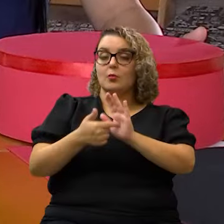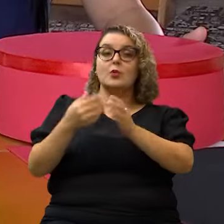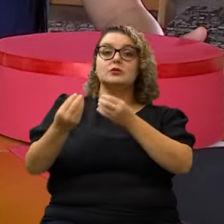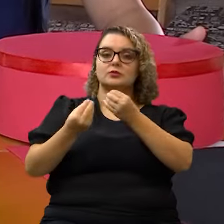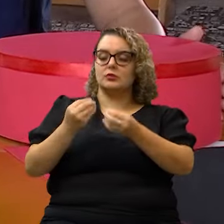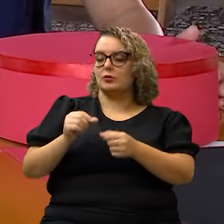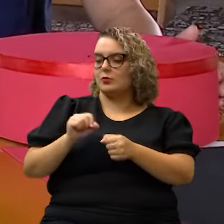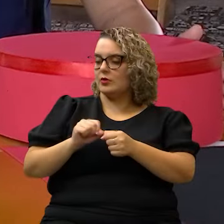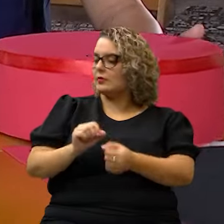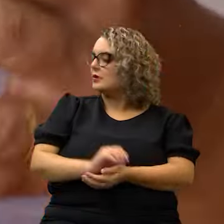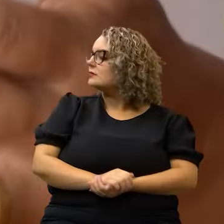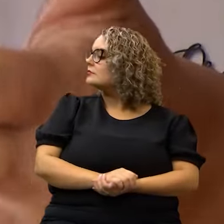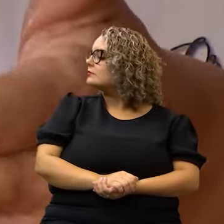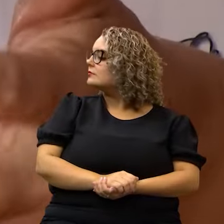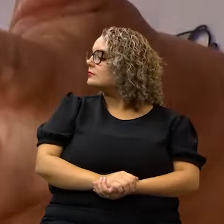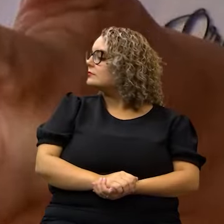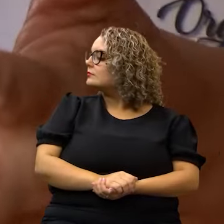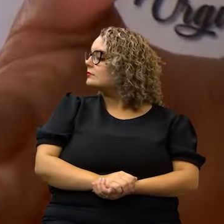favor, como é que ela fica. Ó.